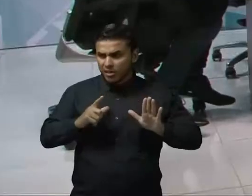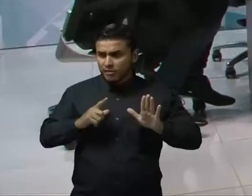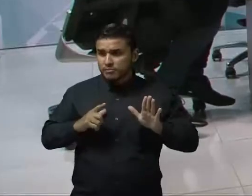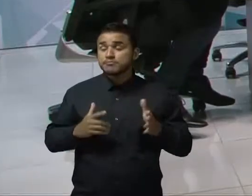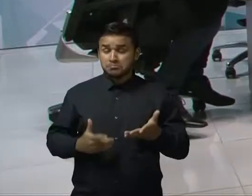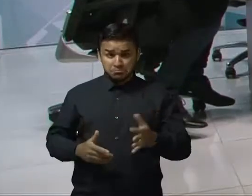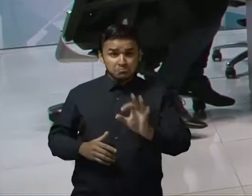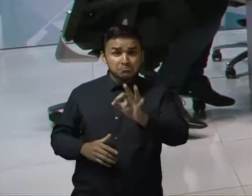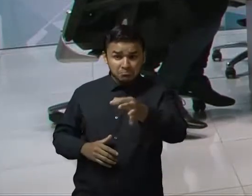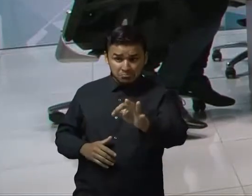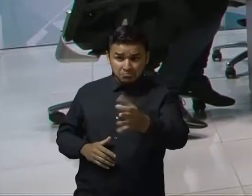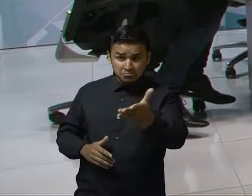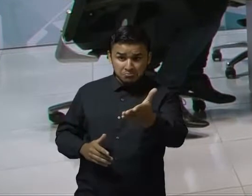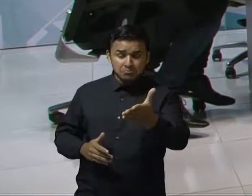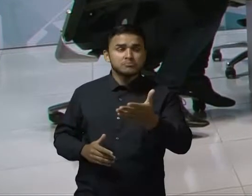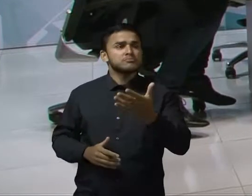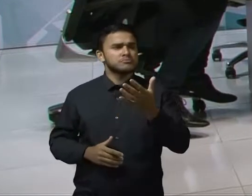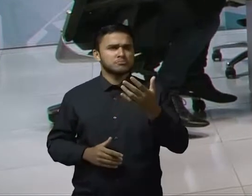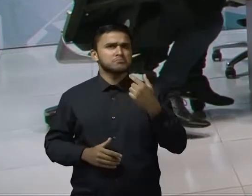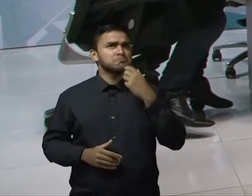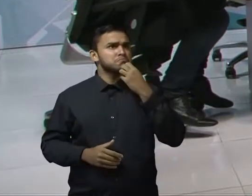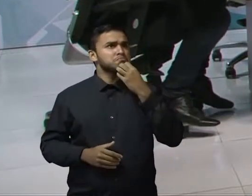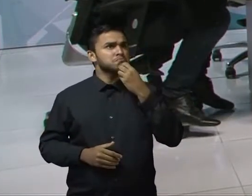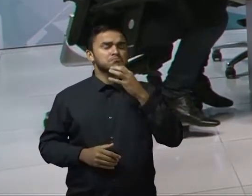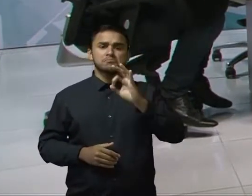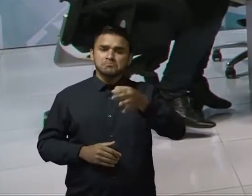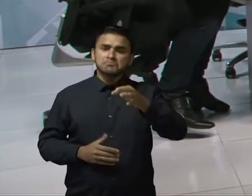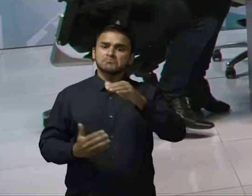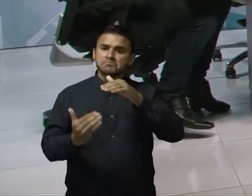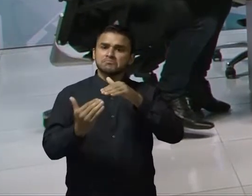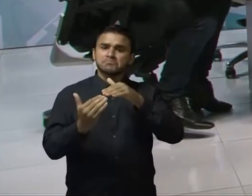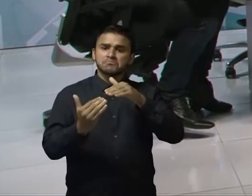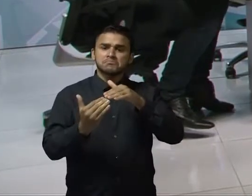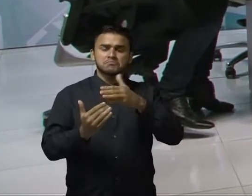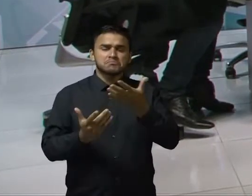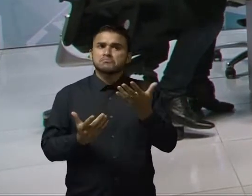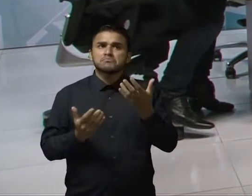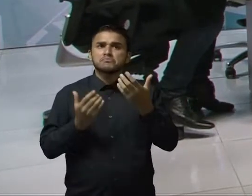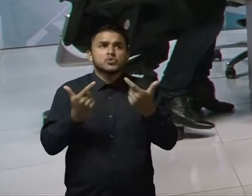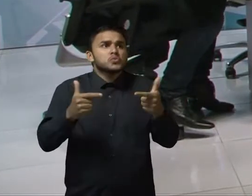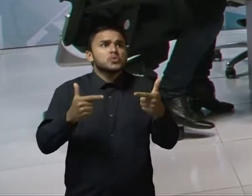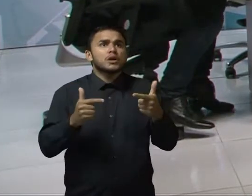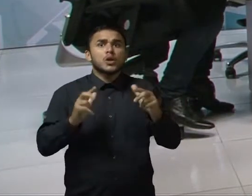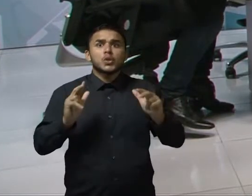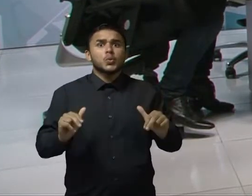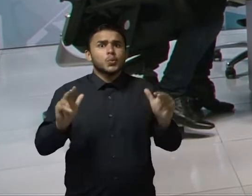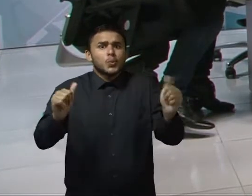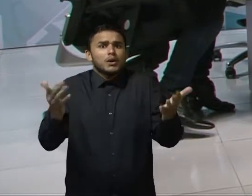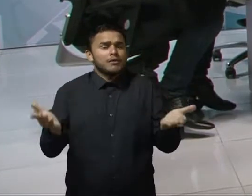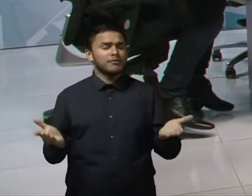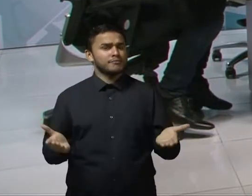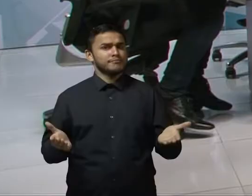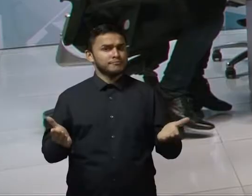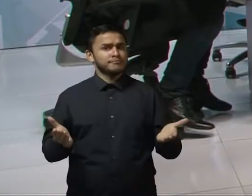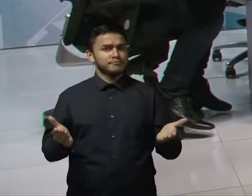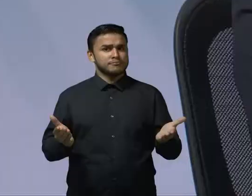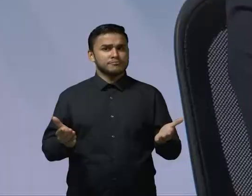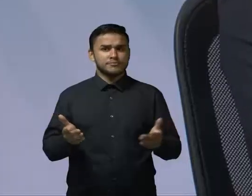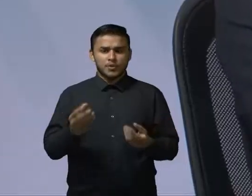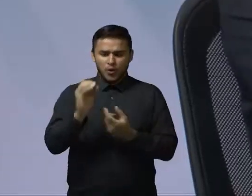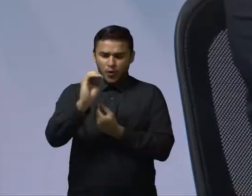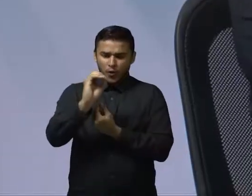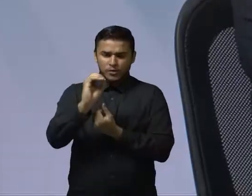Publicamente. É verdade. Se falou em segurança pública, eu não lembro nunca também. sistema penitenciário. Ora, esse nunca refletia também uma questão